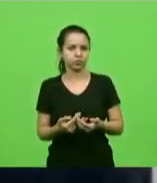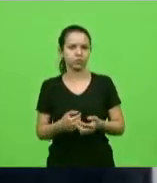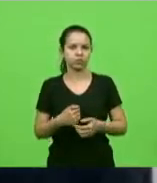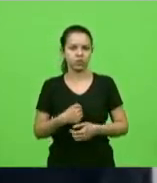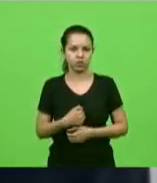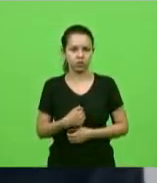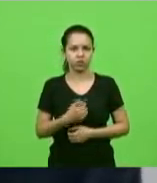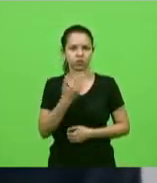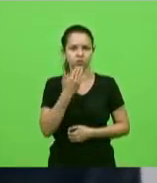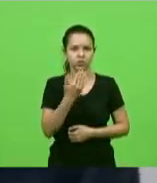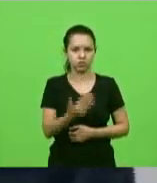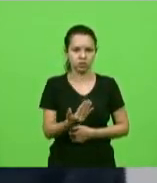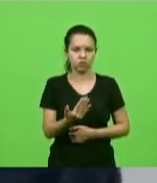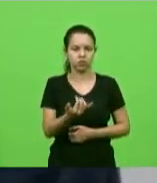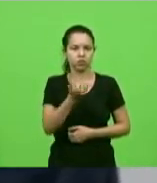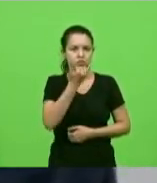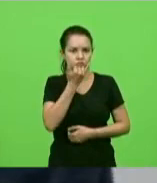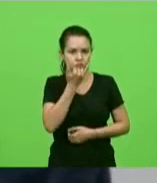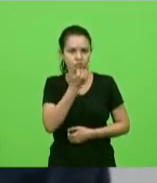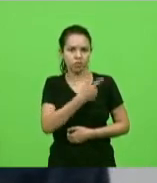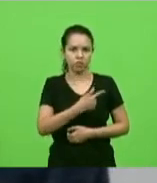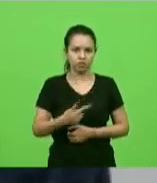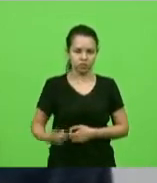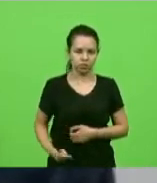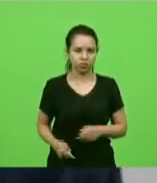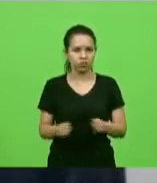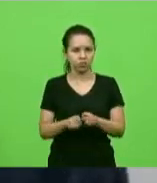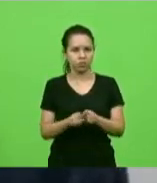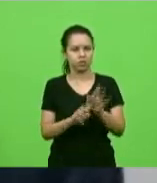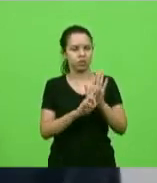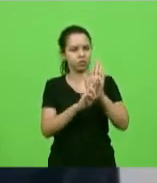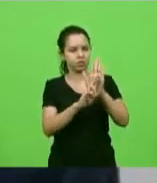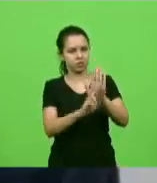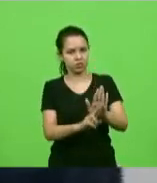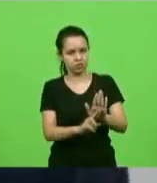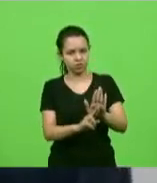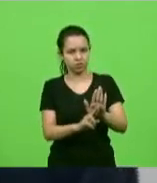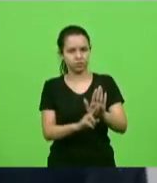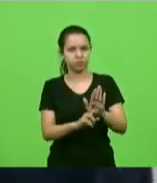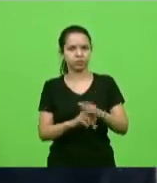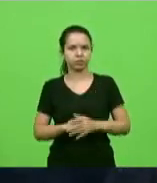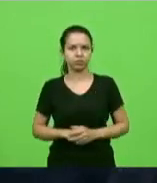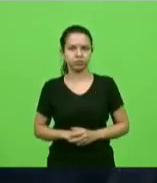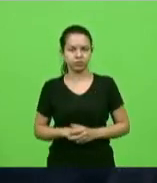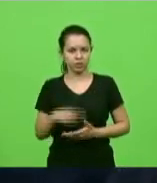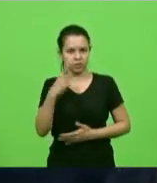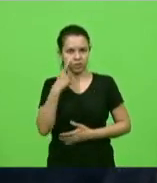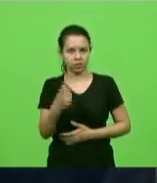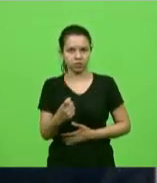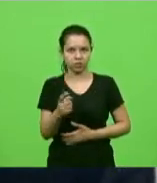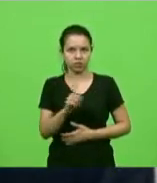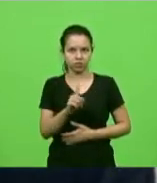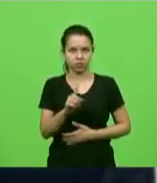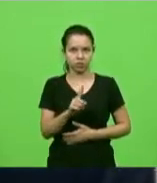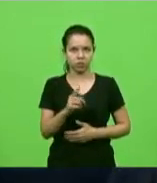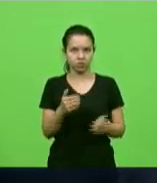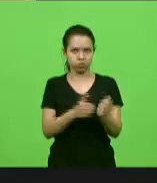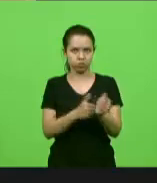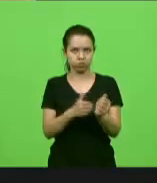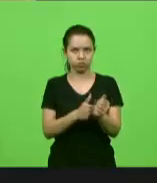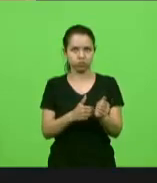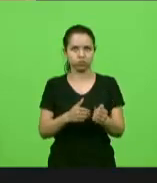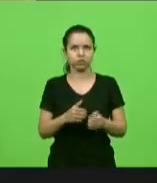eu solicito desculpa ao senhor governador e ao senhor representante, porque essa não foi a minha intenção, de omitir a verdade dos